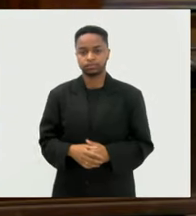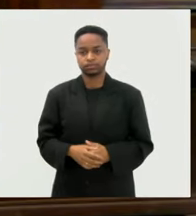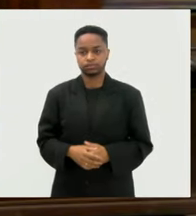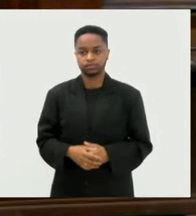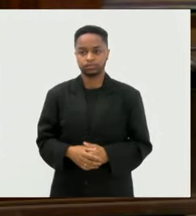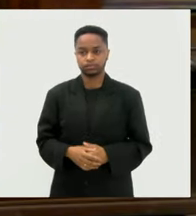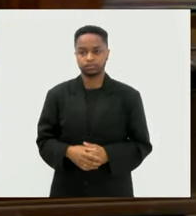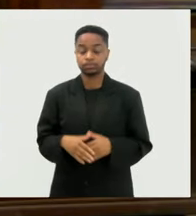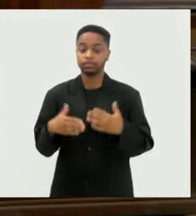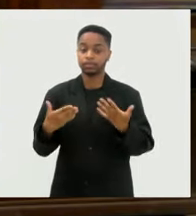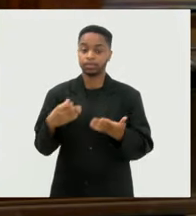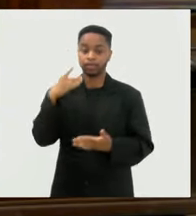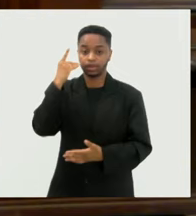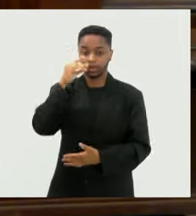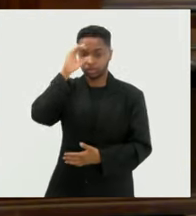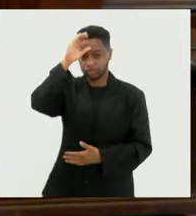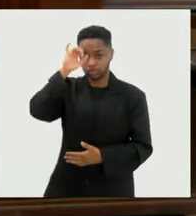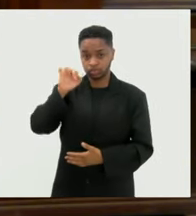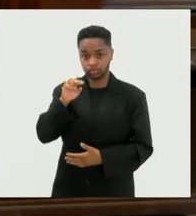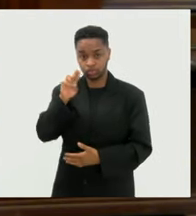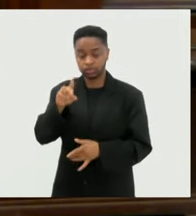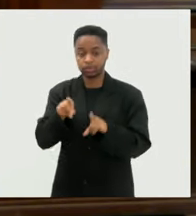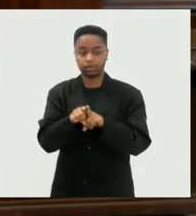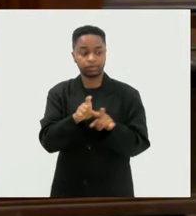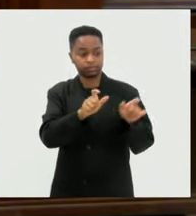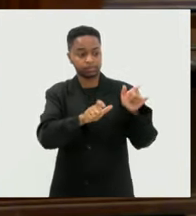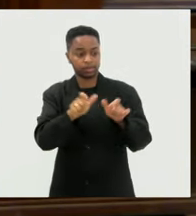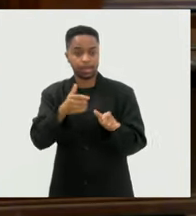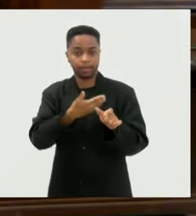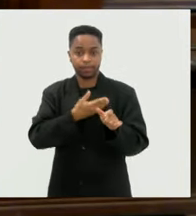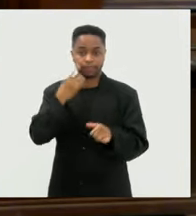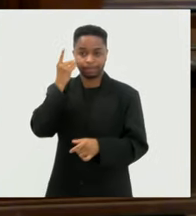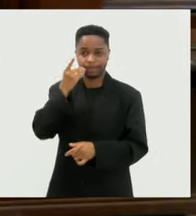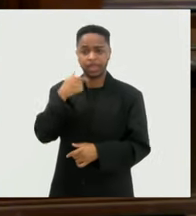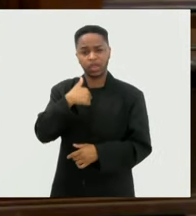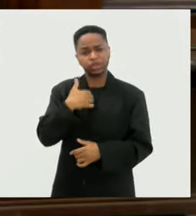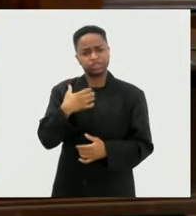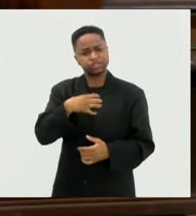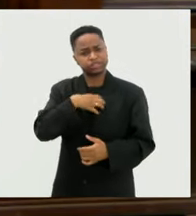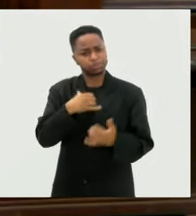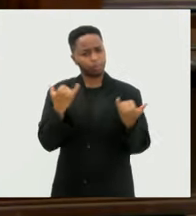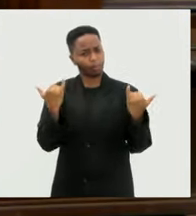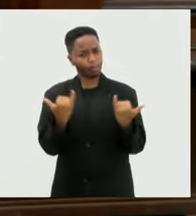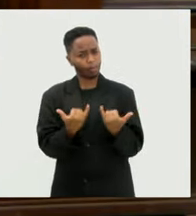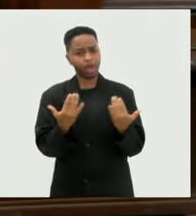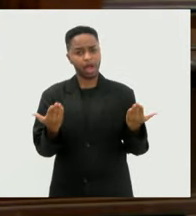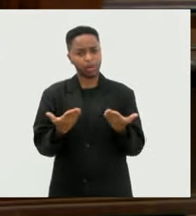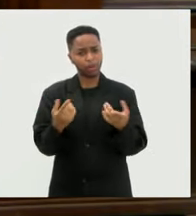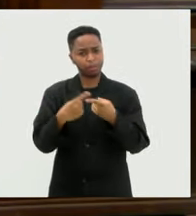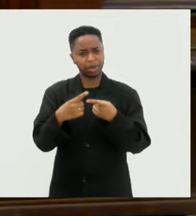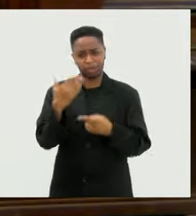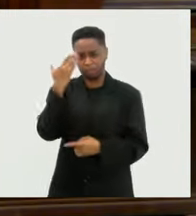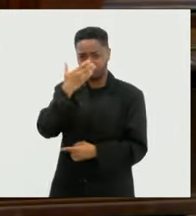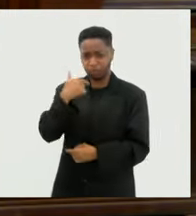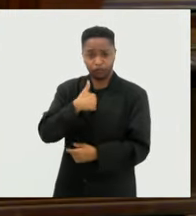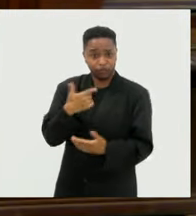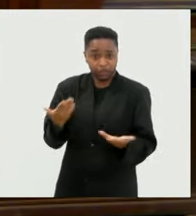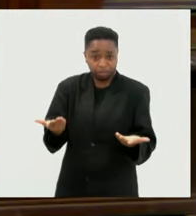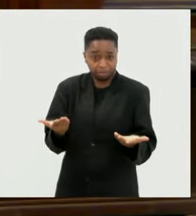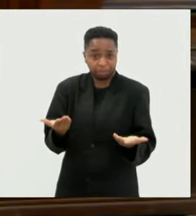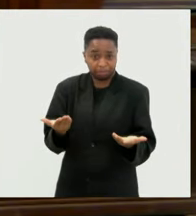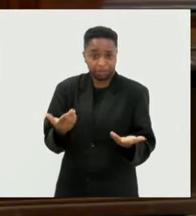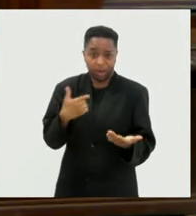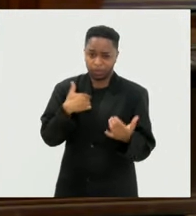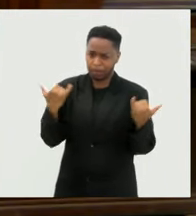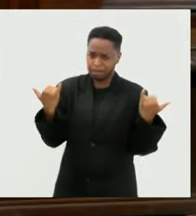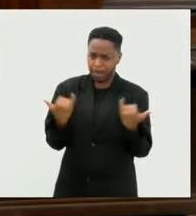Deputada Tia Ju, colegas deputados, deputado, eu até me senti um pouco magro agora, é só não enxergar eu magrinho